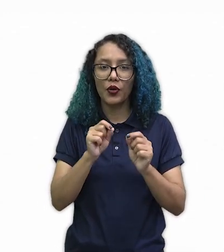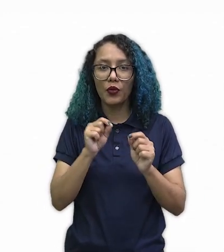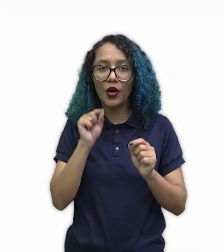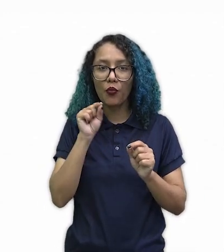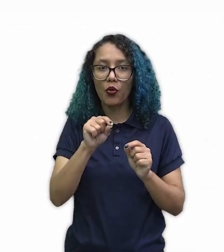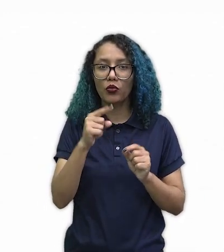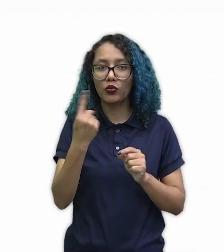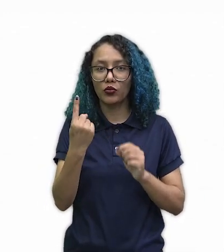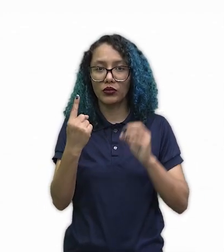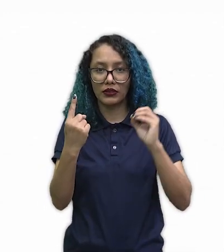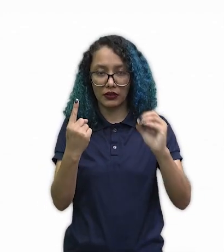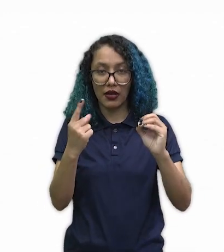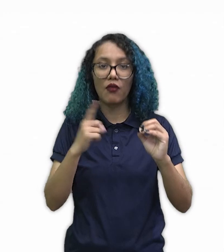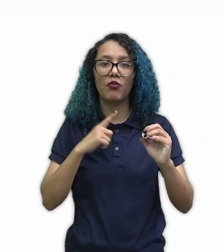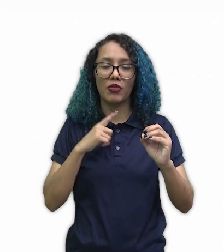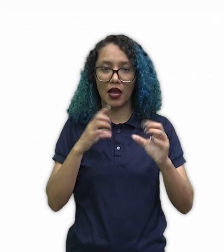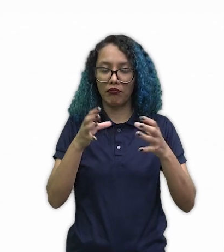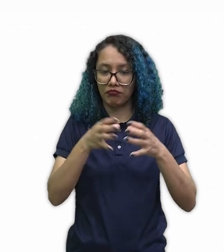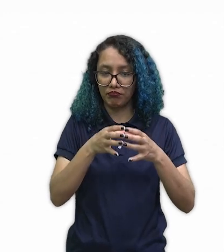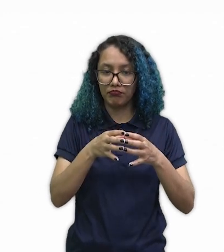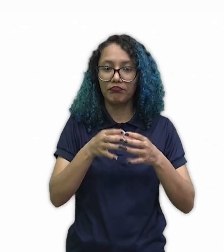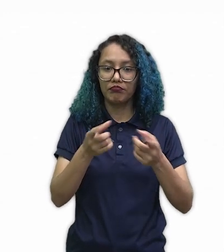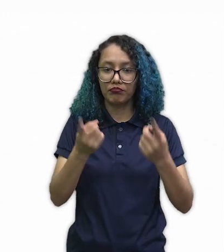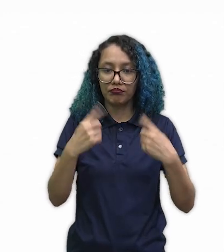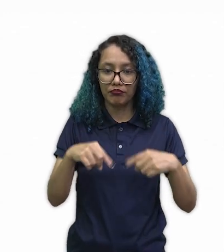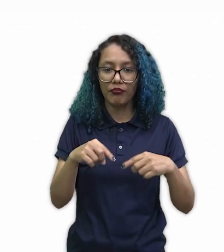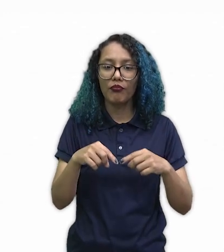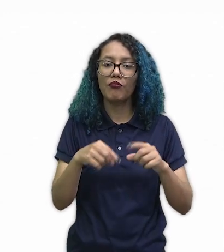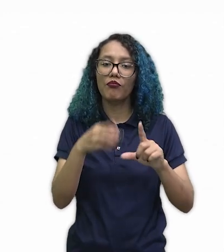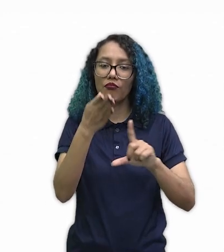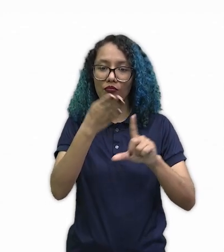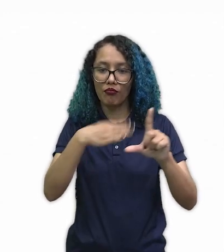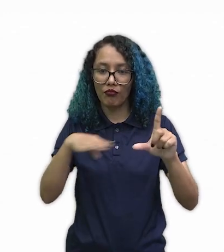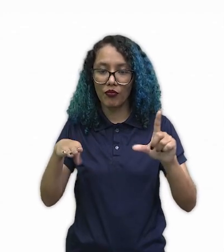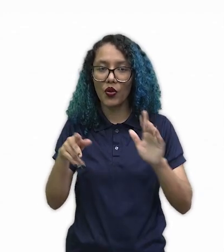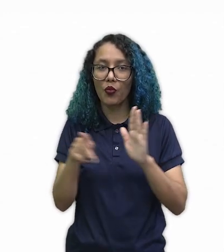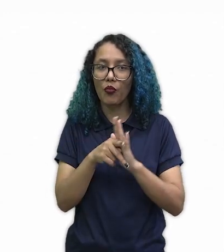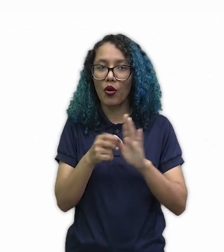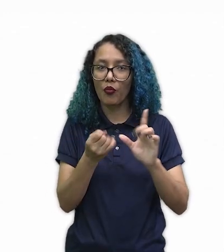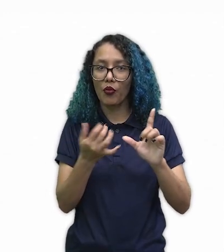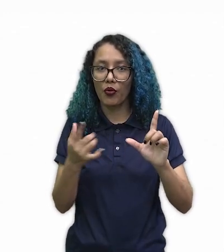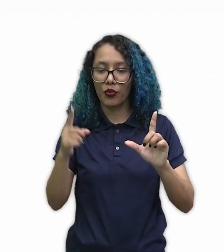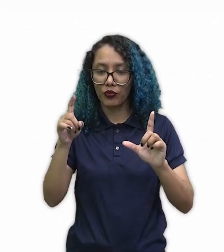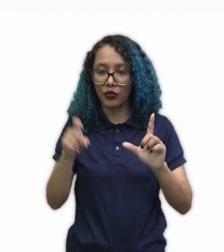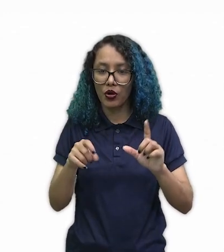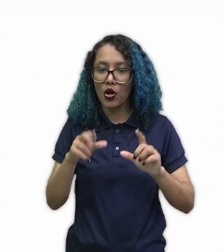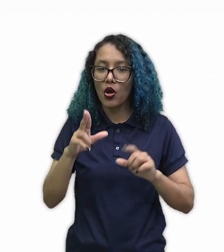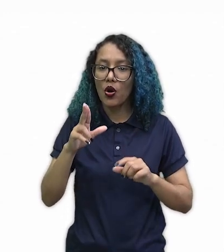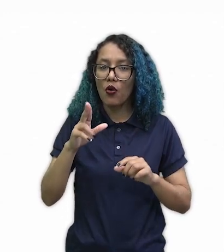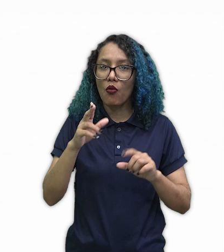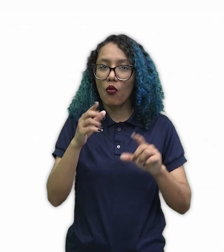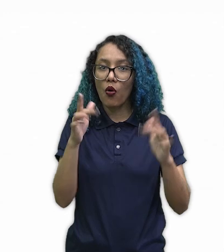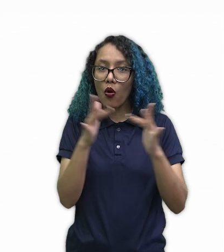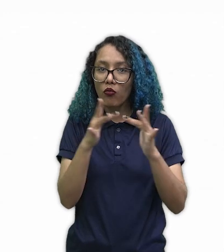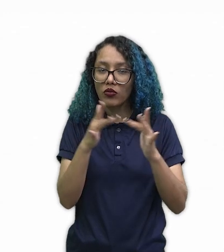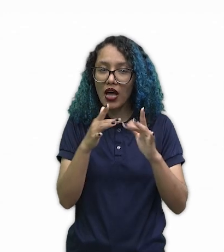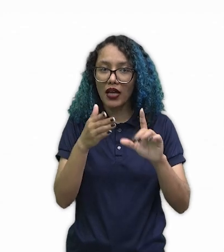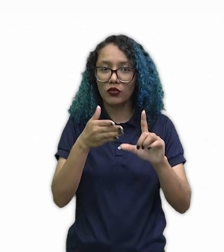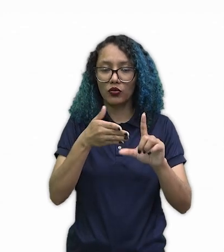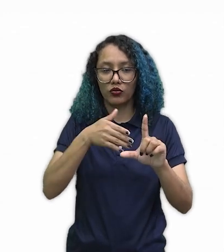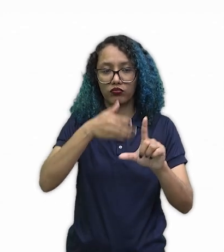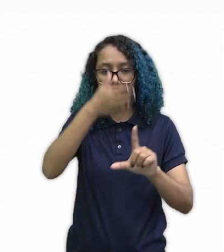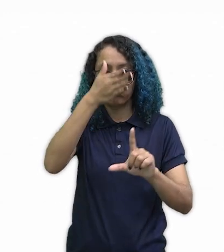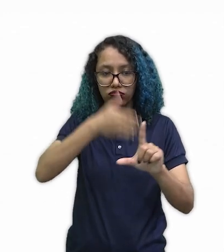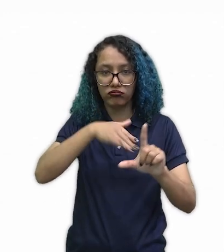pelo ponto 1 e 0. O gráfico da função logarítmica, ele nunca vai tocar o eixo